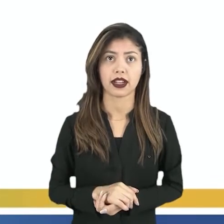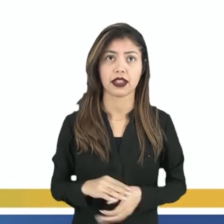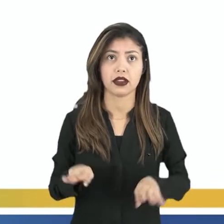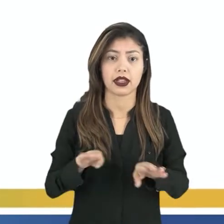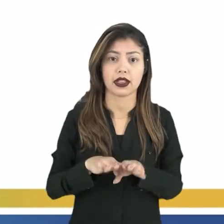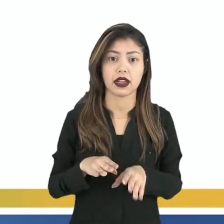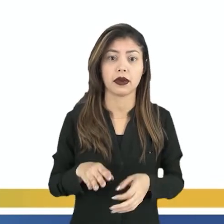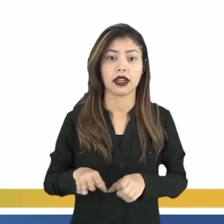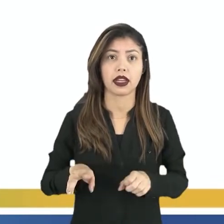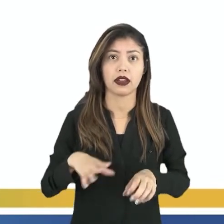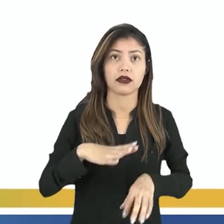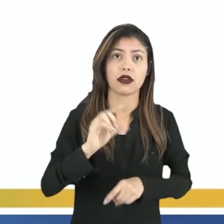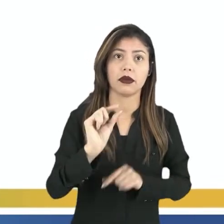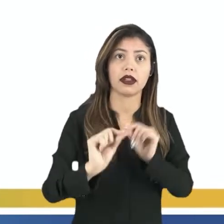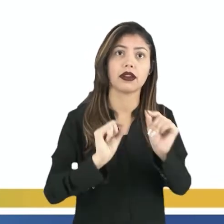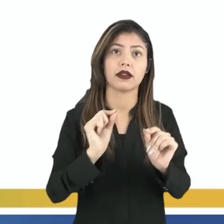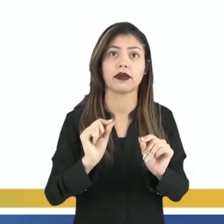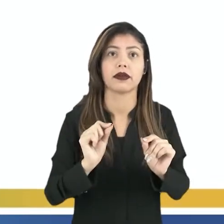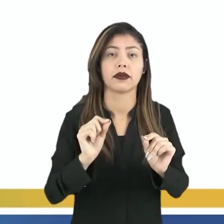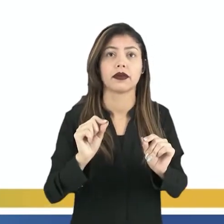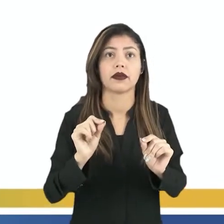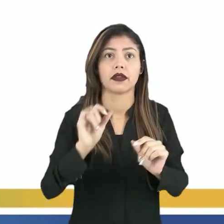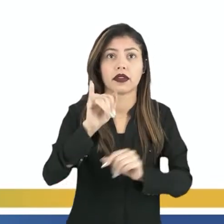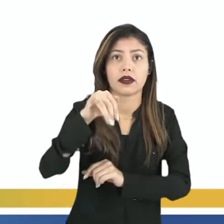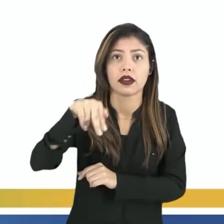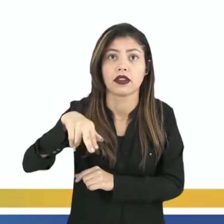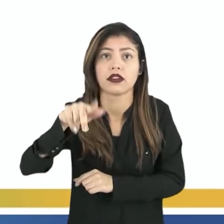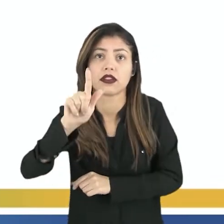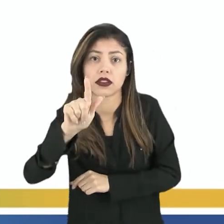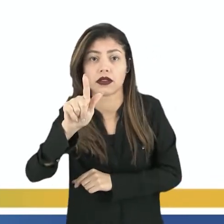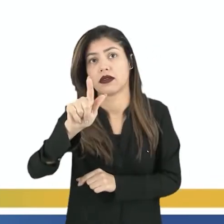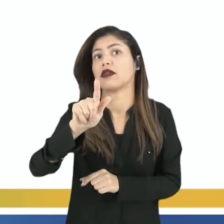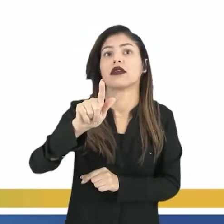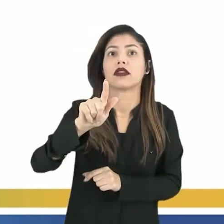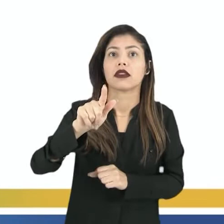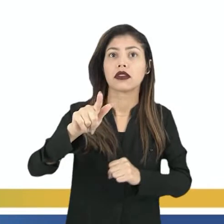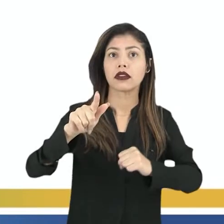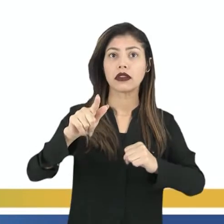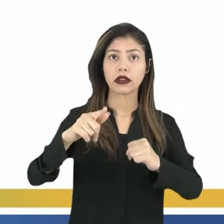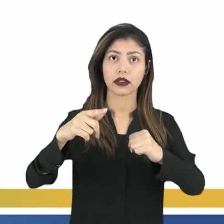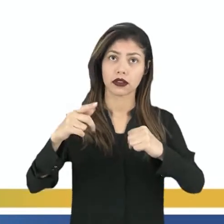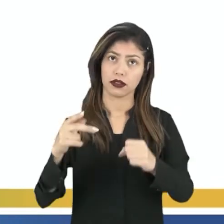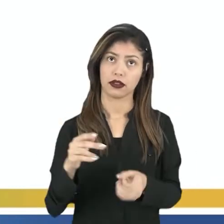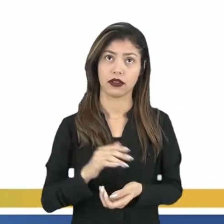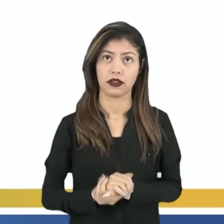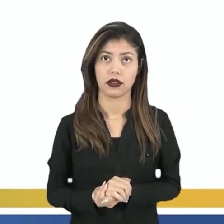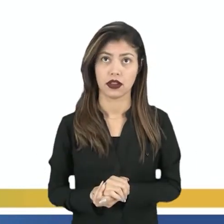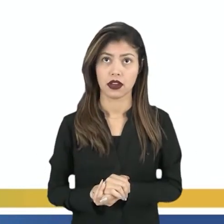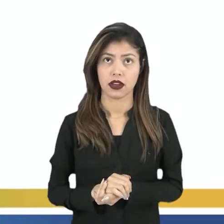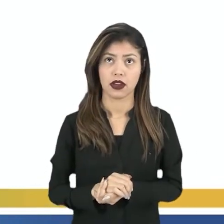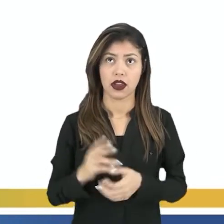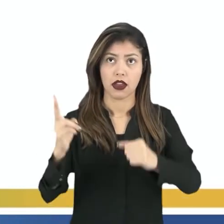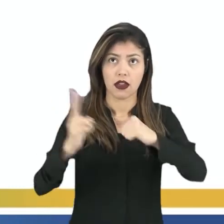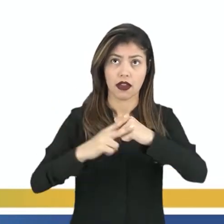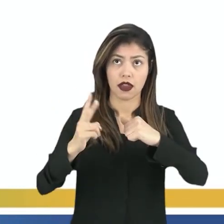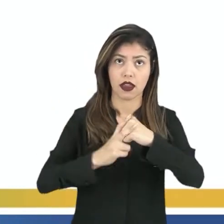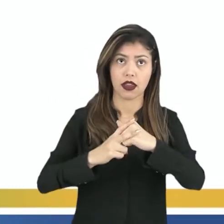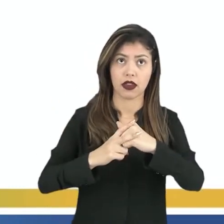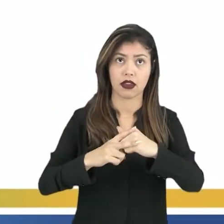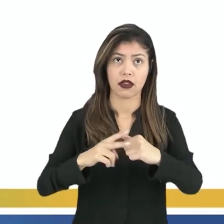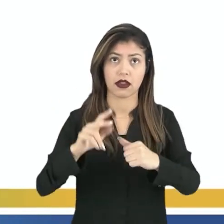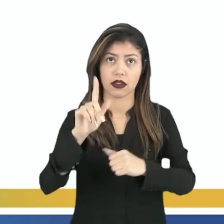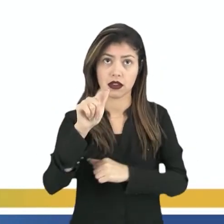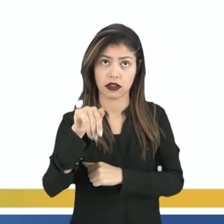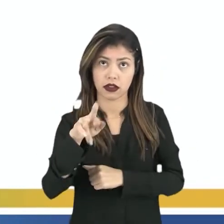Bom, pessoal, quando a gente fala de acrescentar o ing no finalzinho do verbo para que esse verbo fique no gerúndio, existem